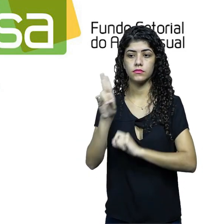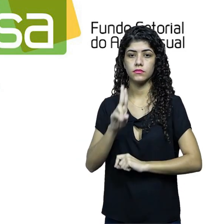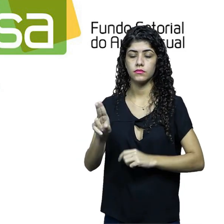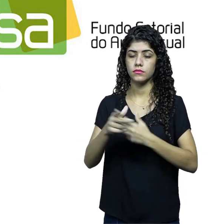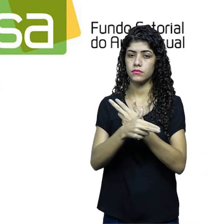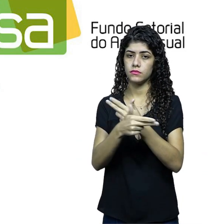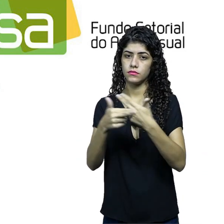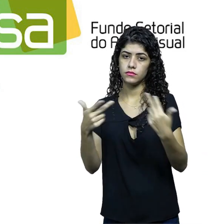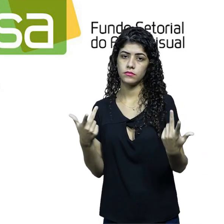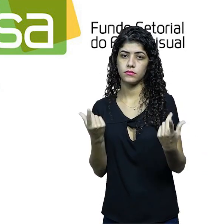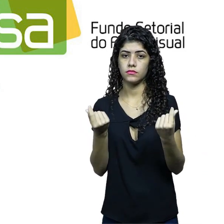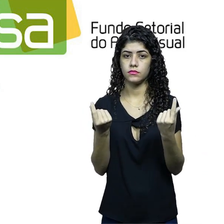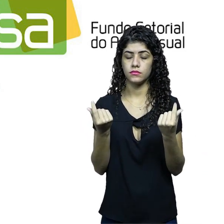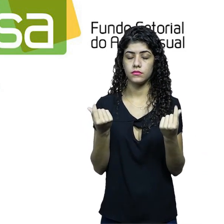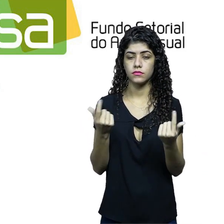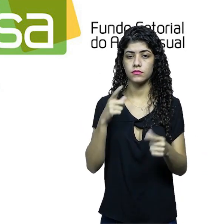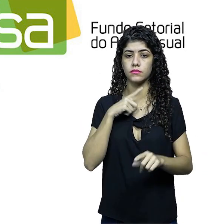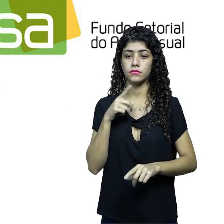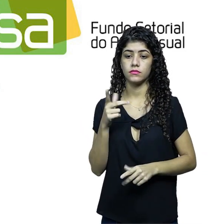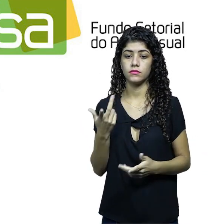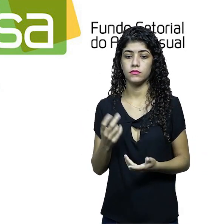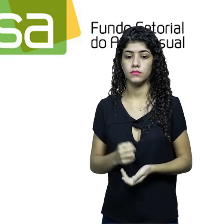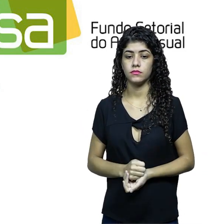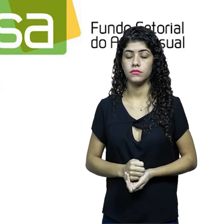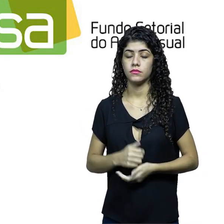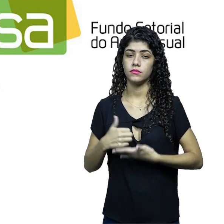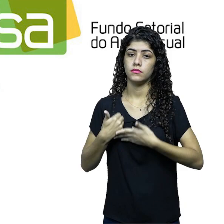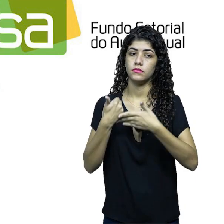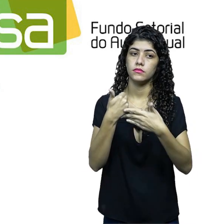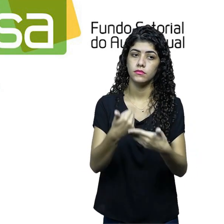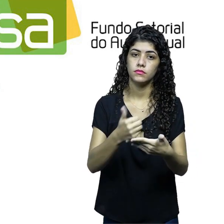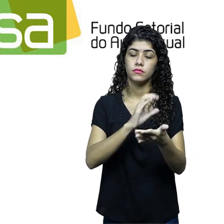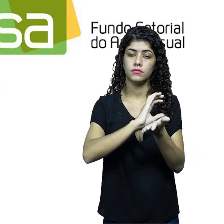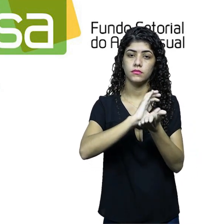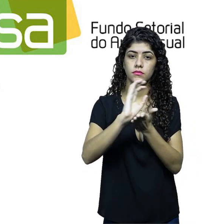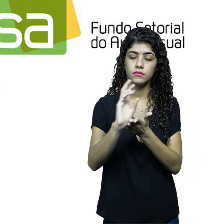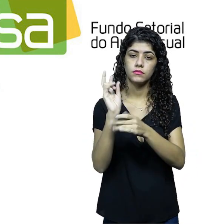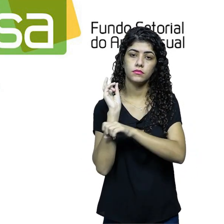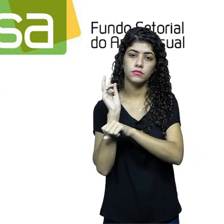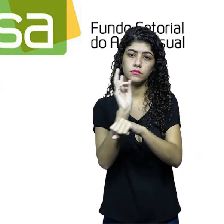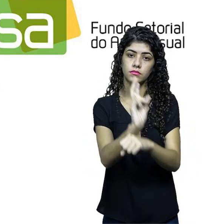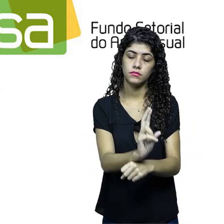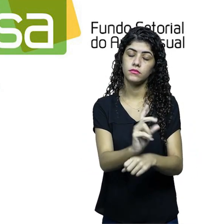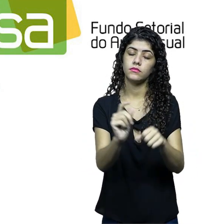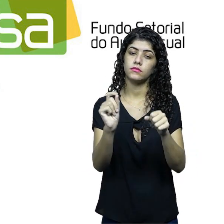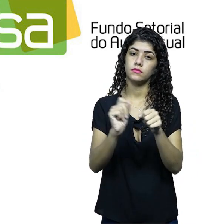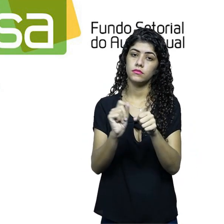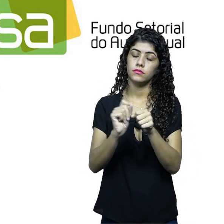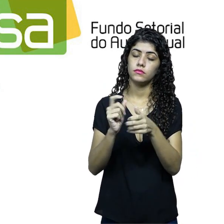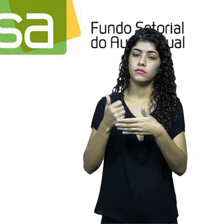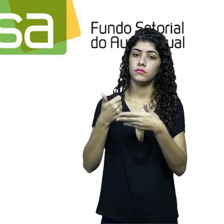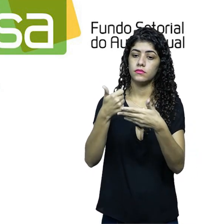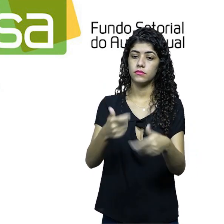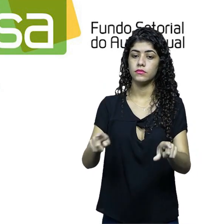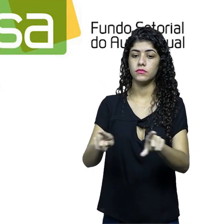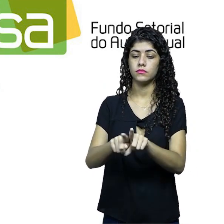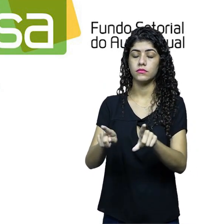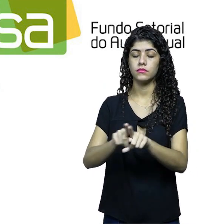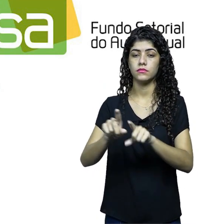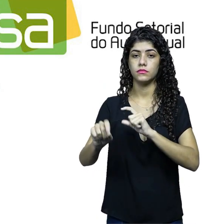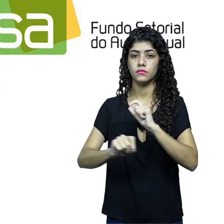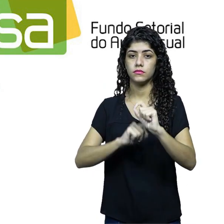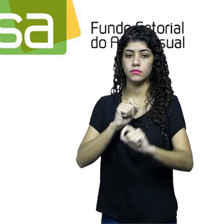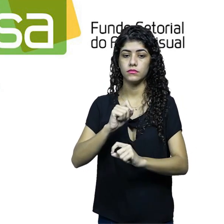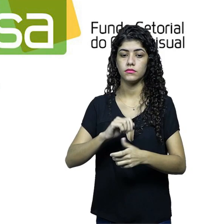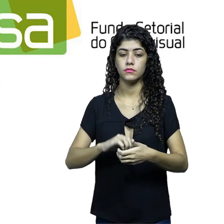utilização de diversos instrumentos financeiros, tais como investimentos, financiamentos, operações de apoio